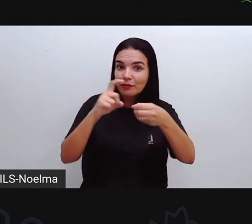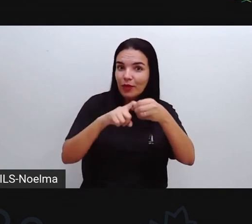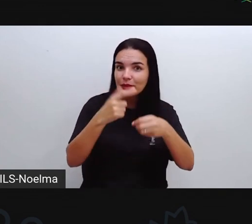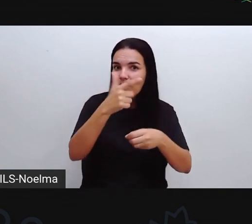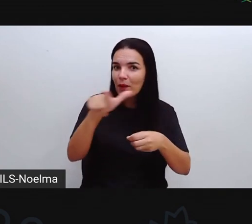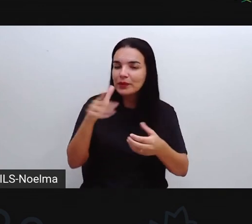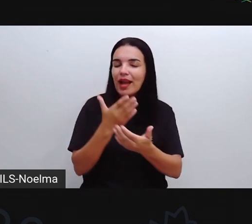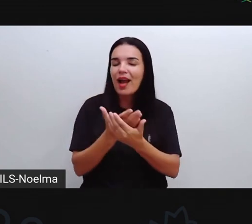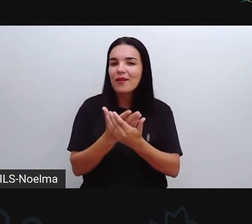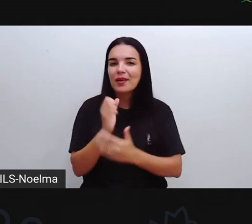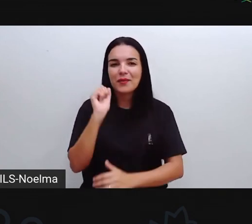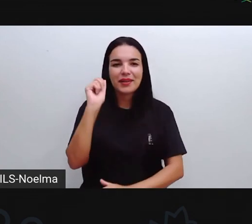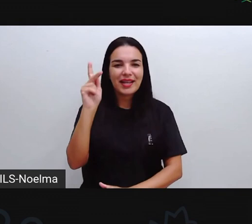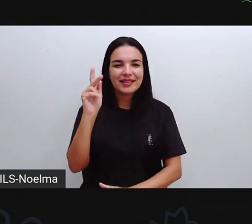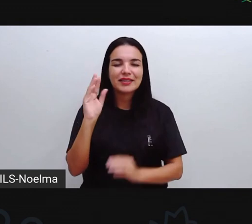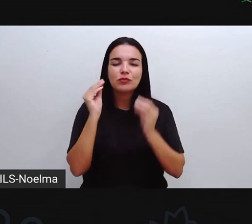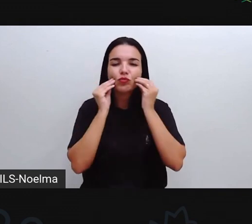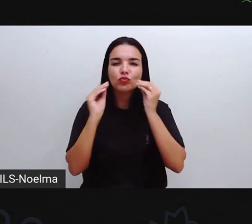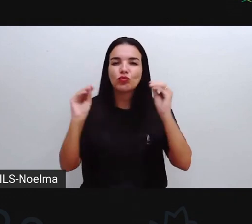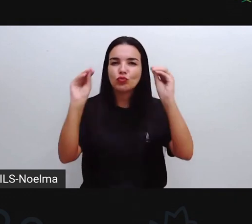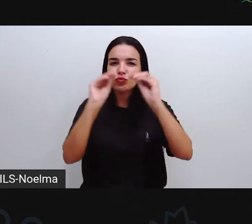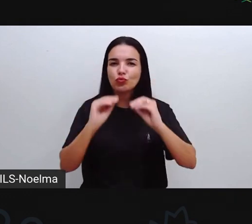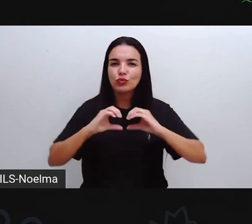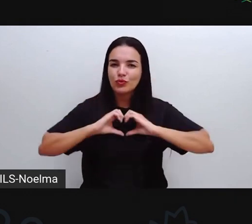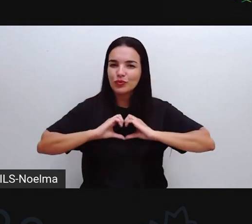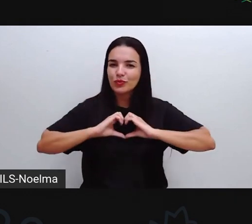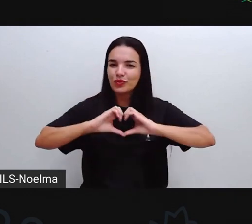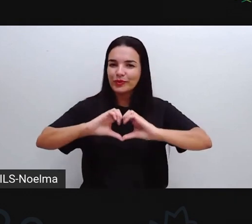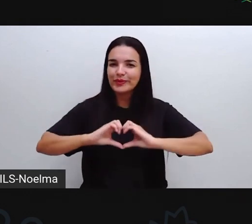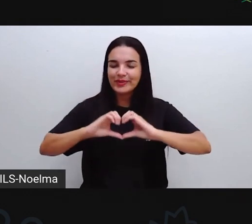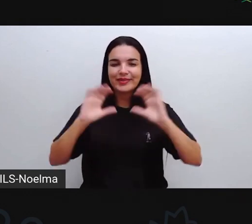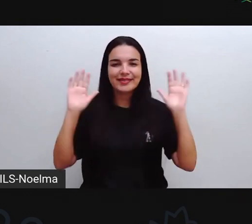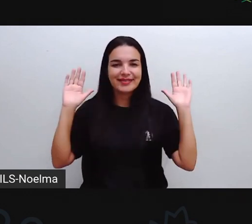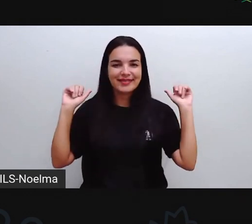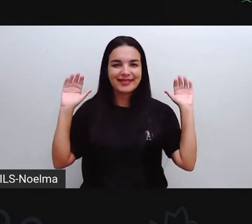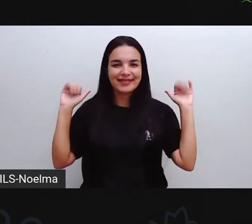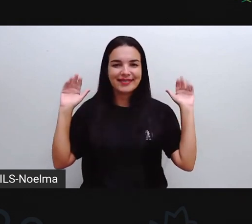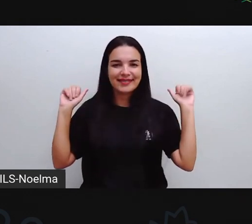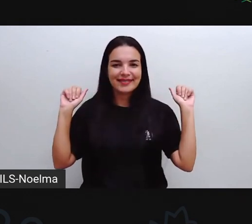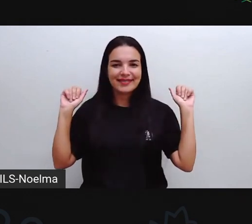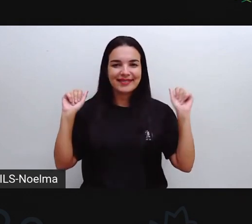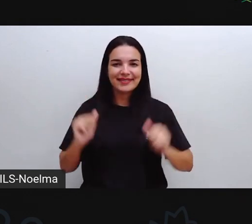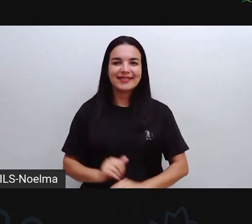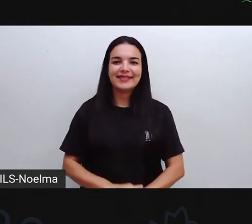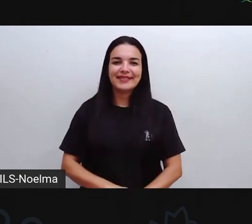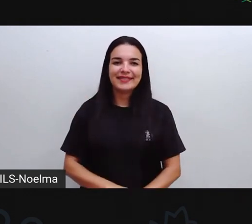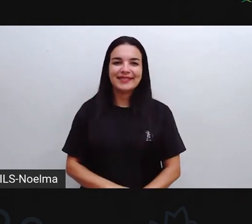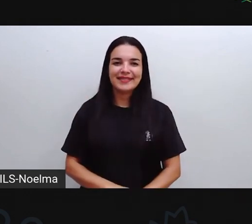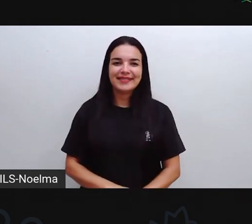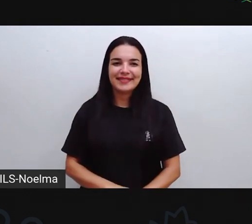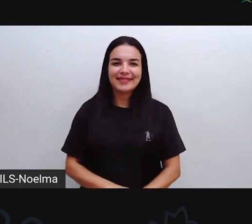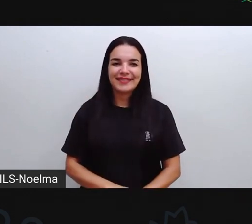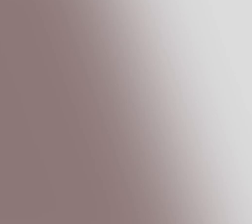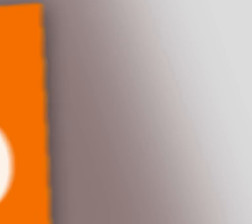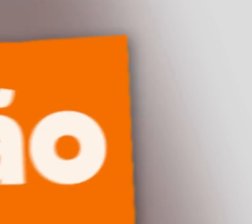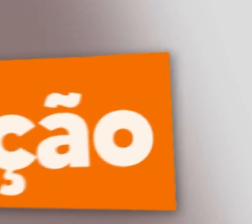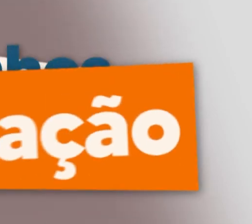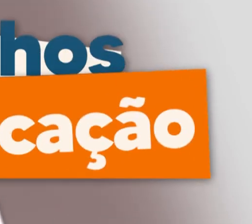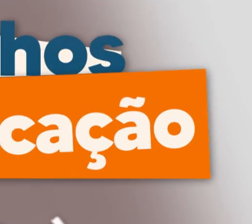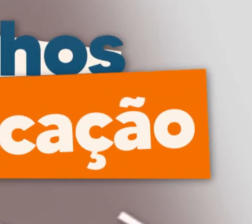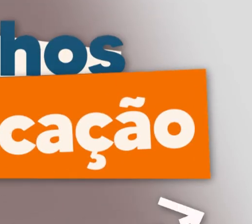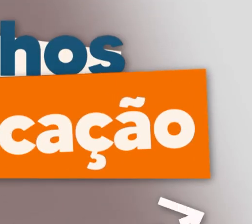a gente volta com mais uma aula um beijo no coração de cada um de vocês e até lá tchau tchau